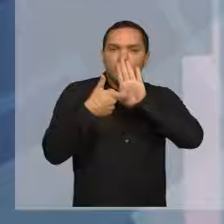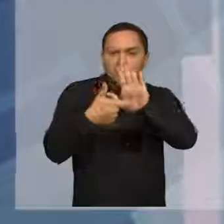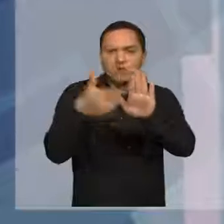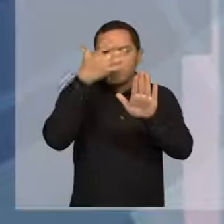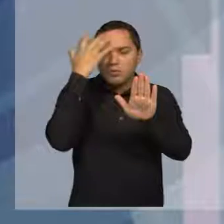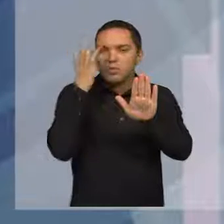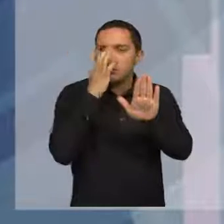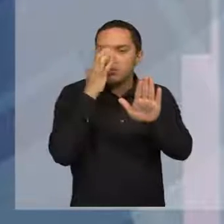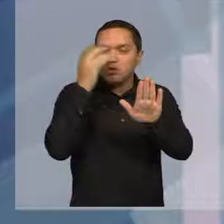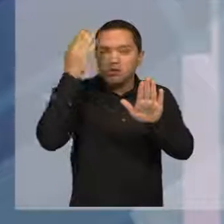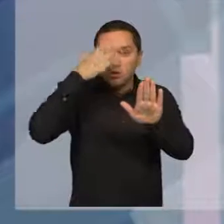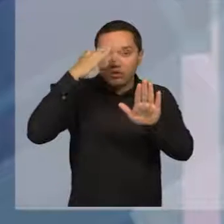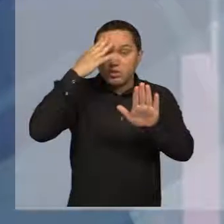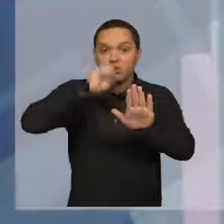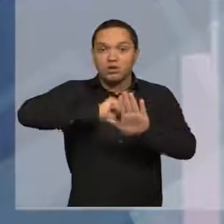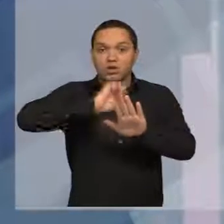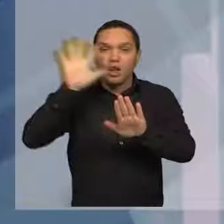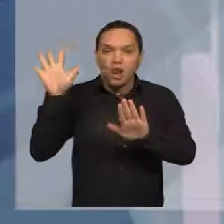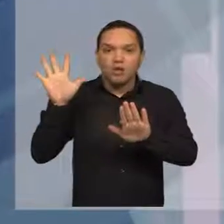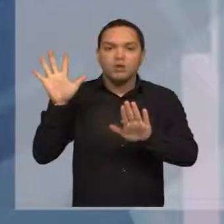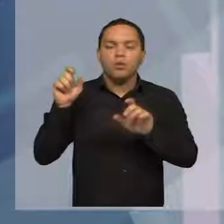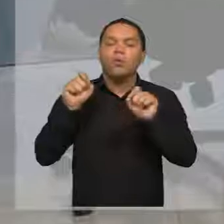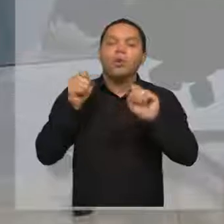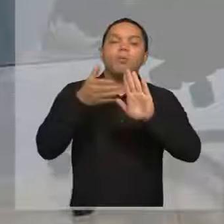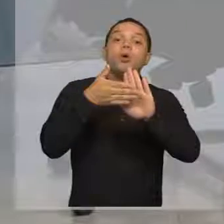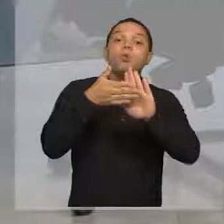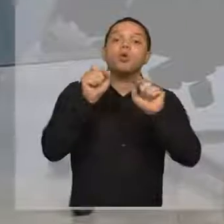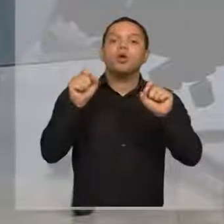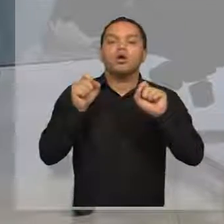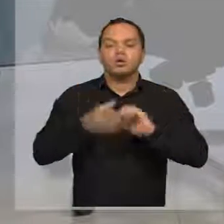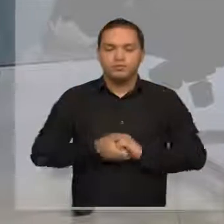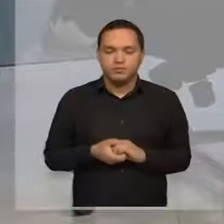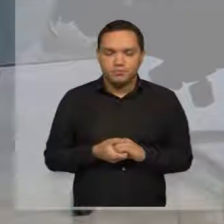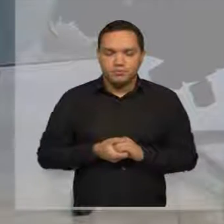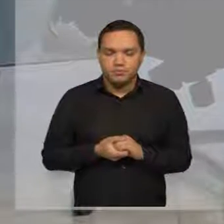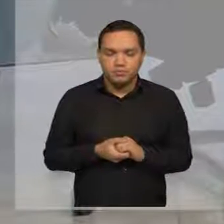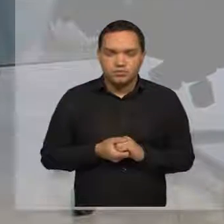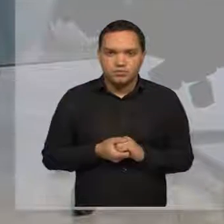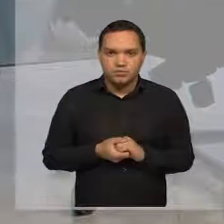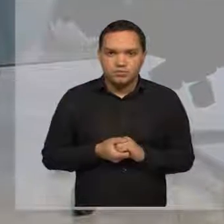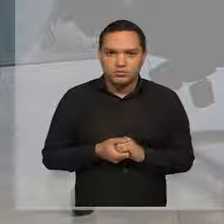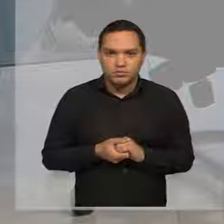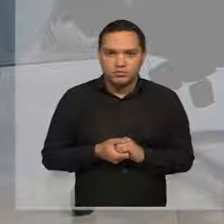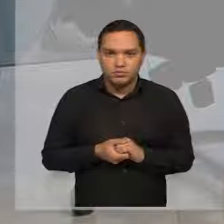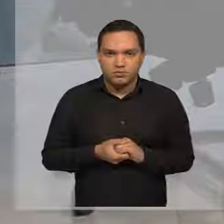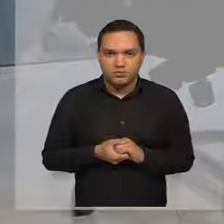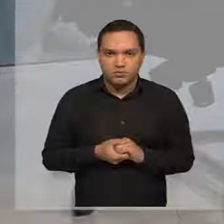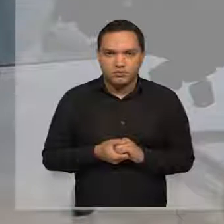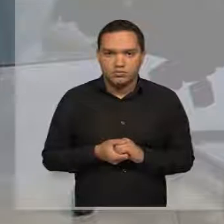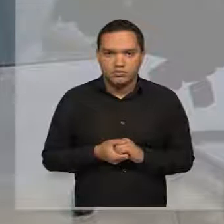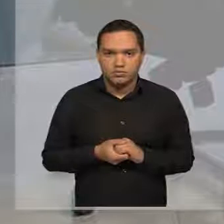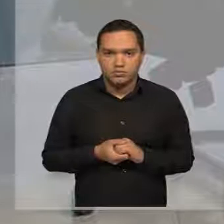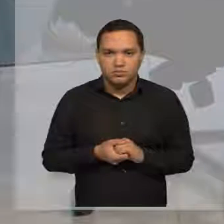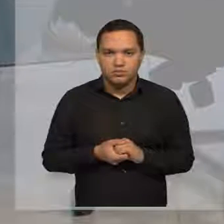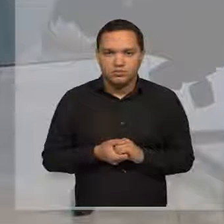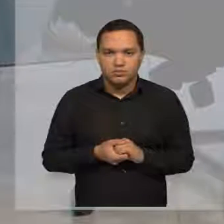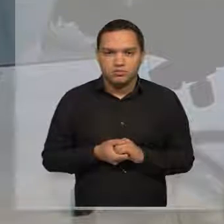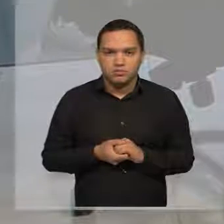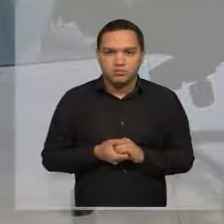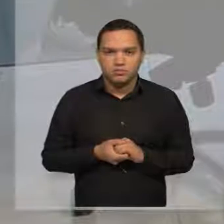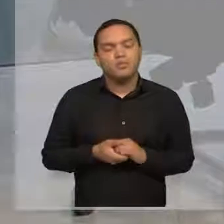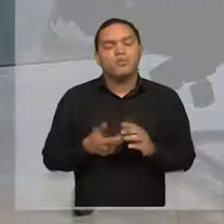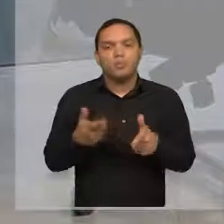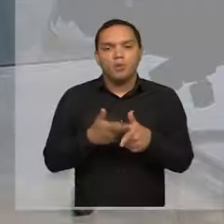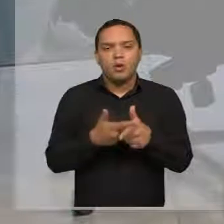o assinante o que é que elas propõem. Clésio. Eu queria levantar aqui para os colegas. E você tem, nós